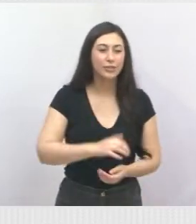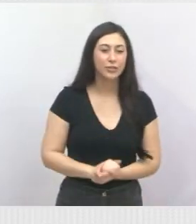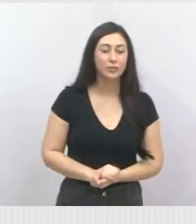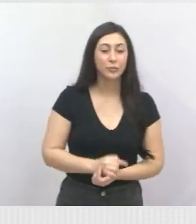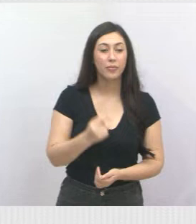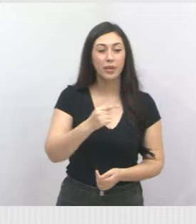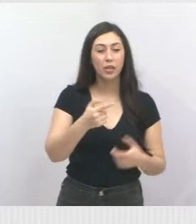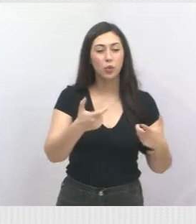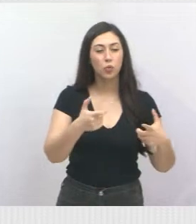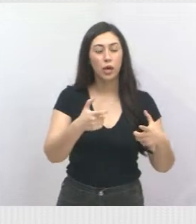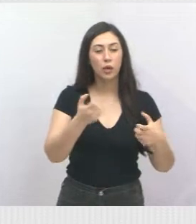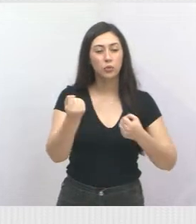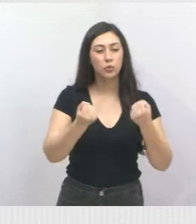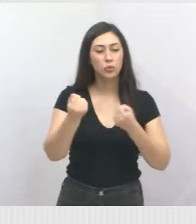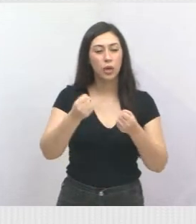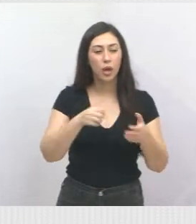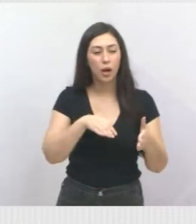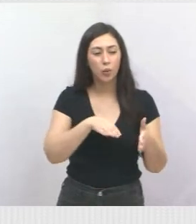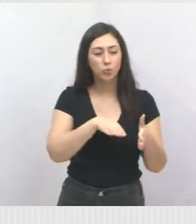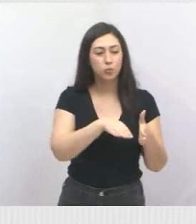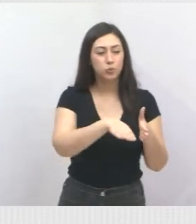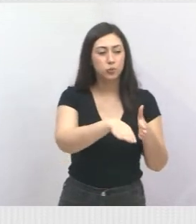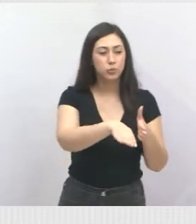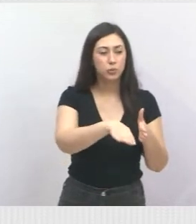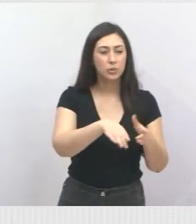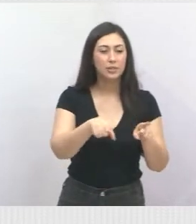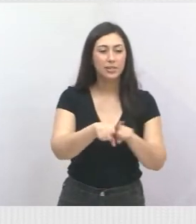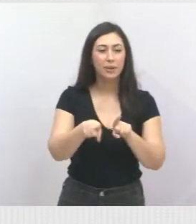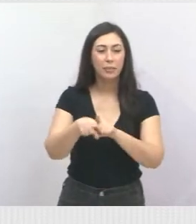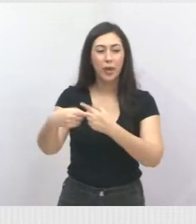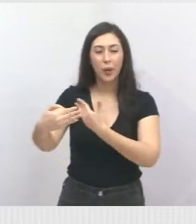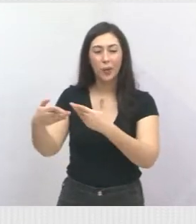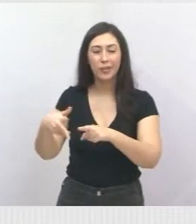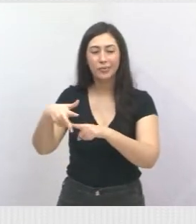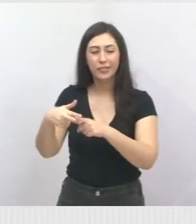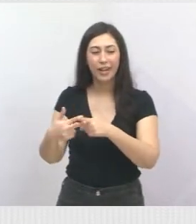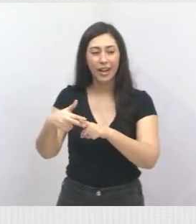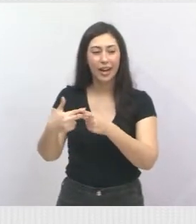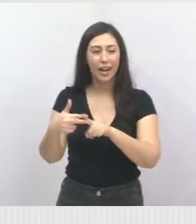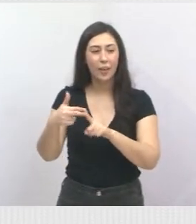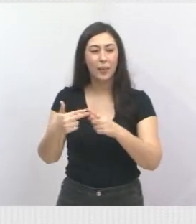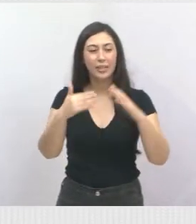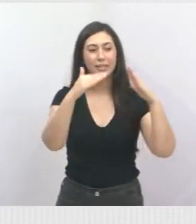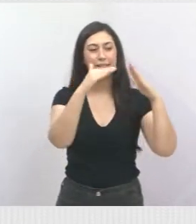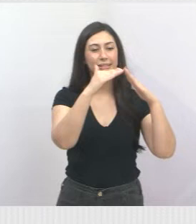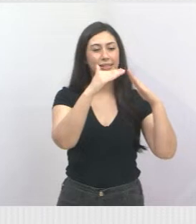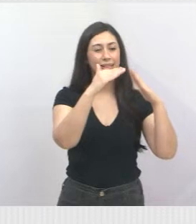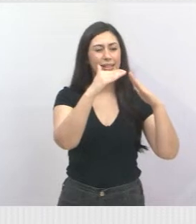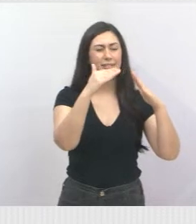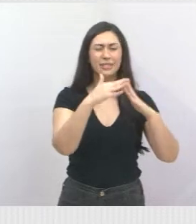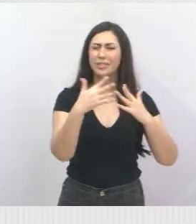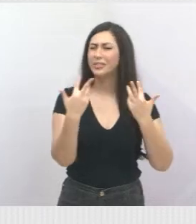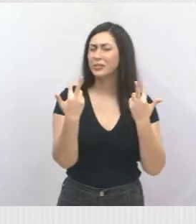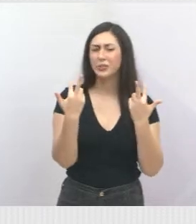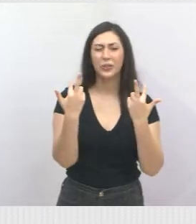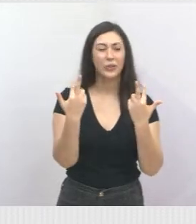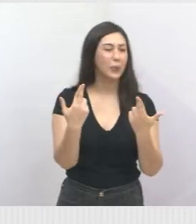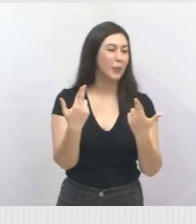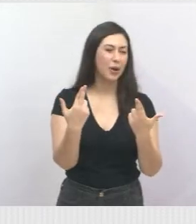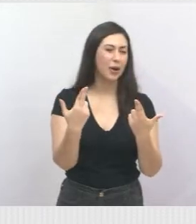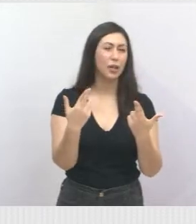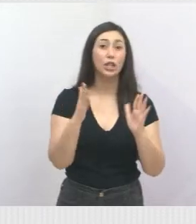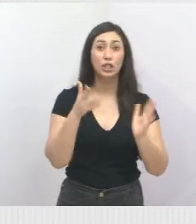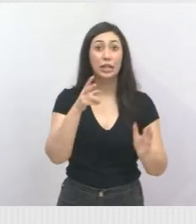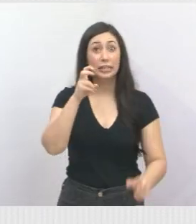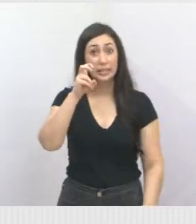aqui é a garagem, o quartinho das ferramentas, a casinha, do mesmo jeitinho, há mais